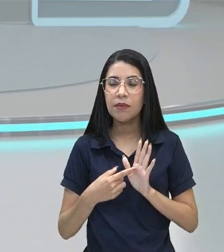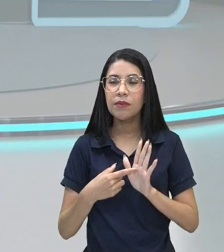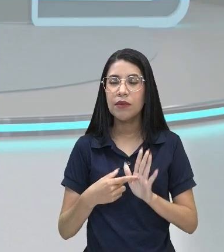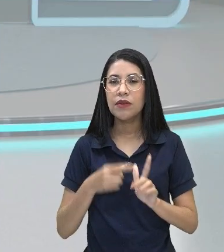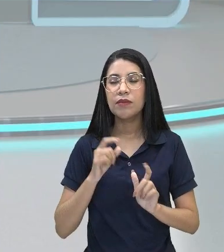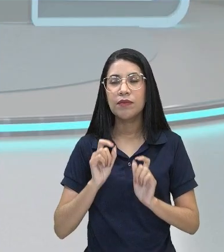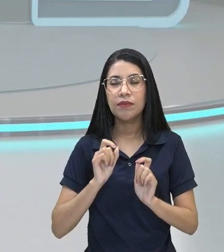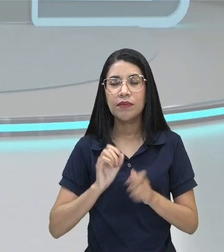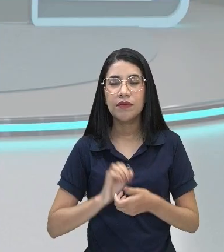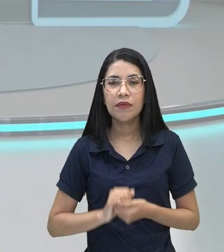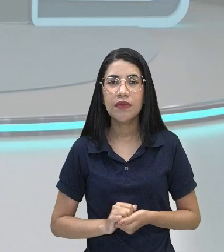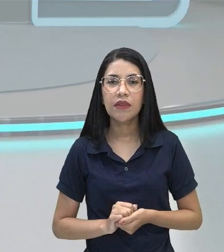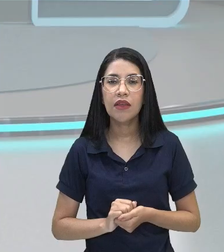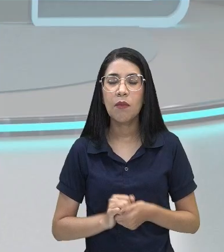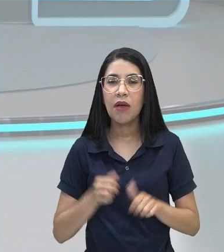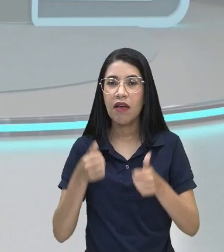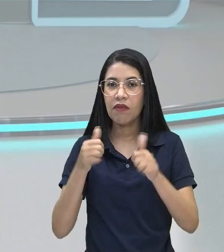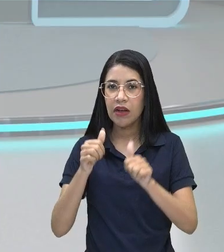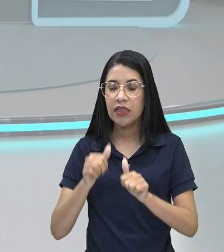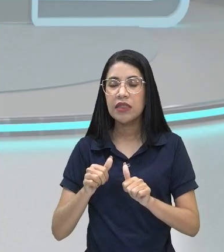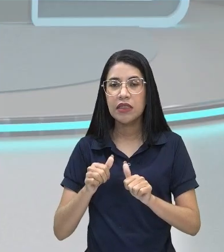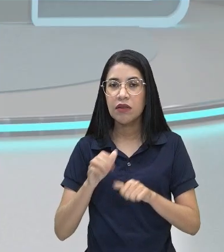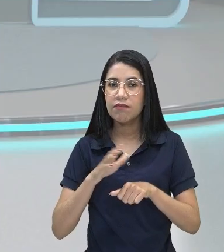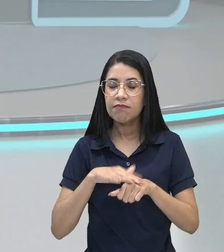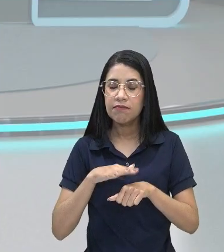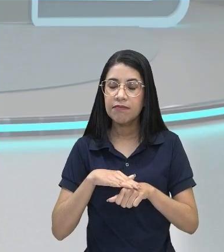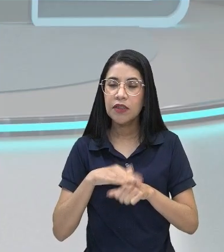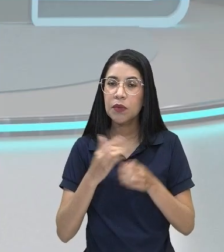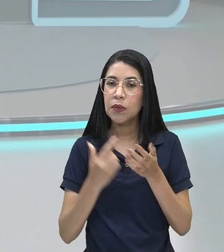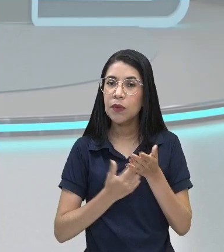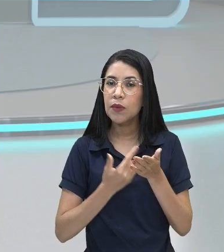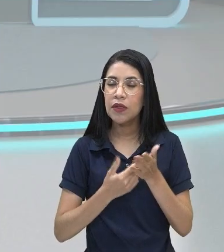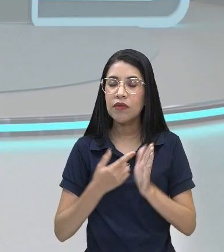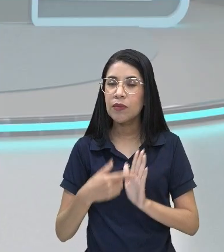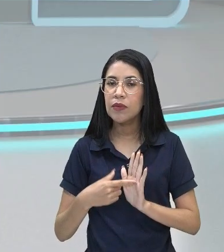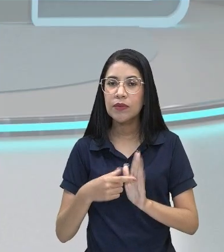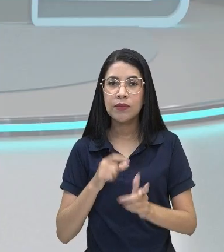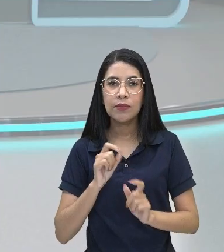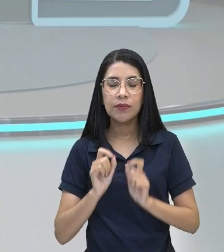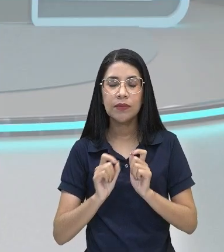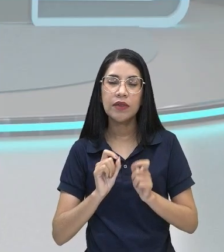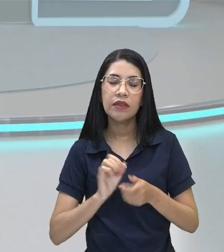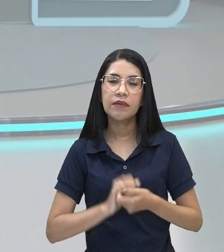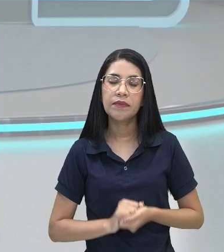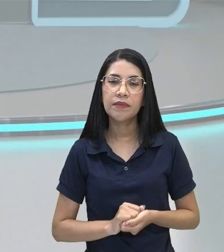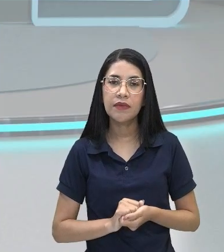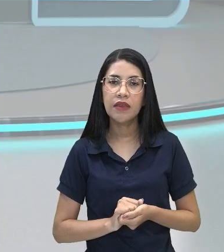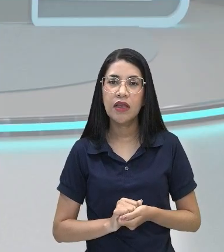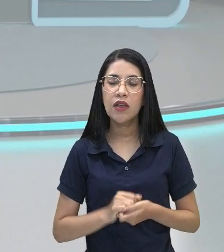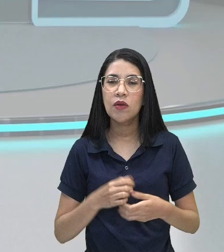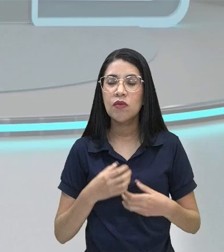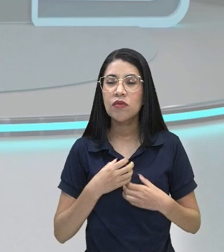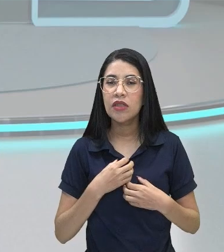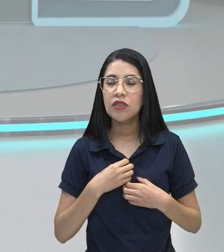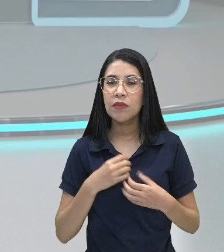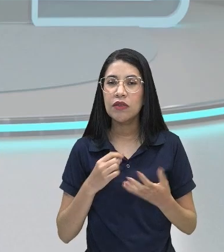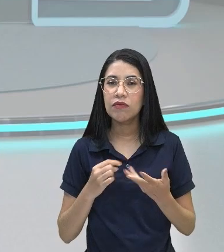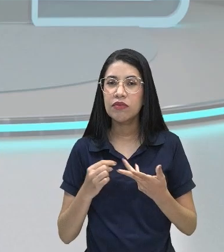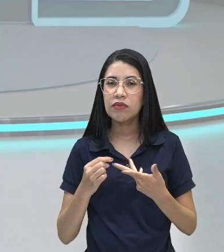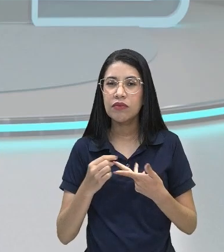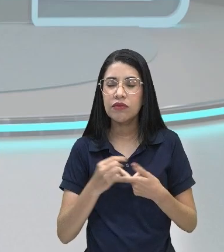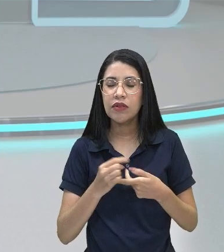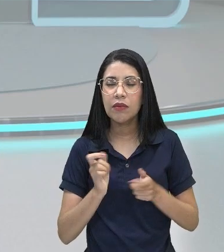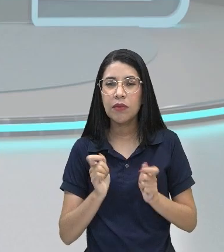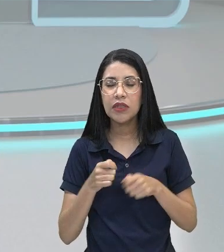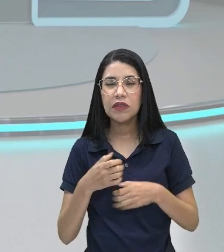fazendo aí a avaliação dele. O que é que o livro traz, né? Qual o sentimento, então, que o livro provoca